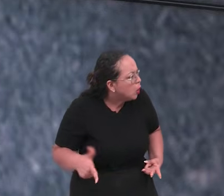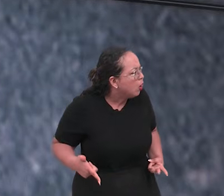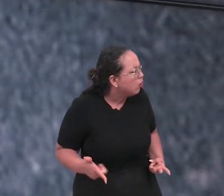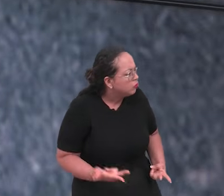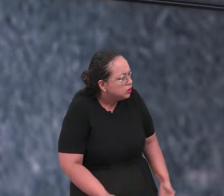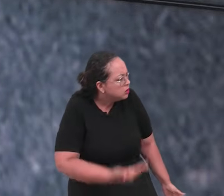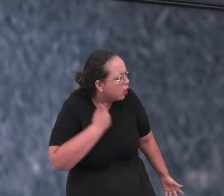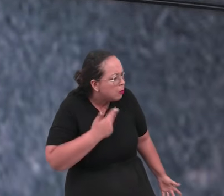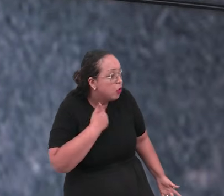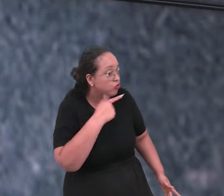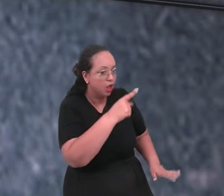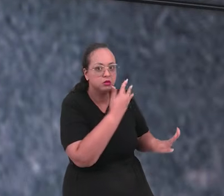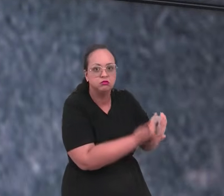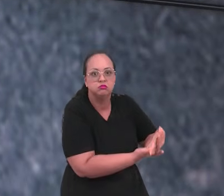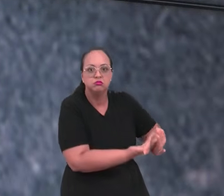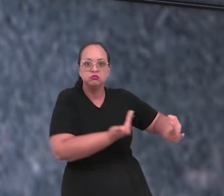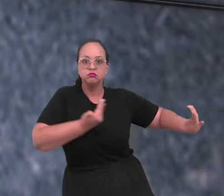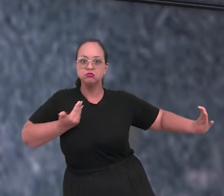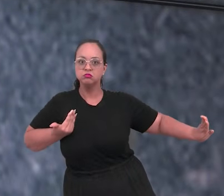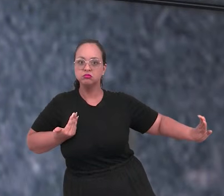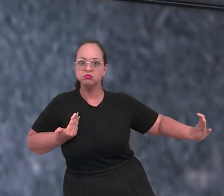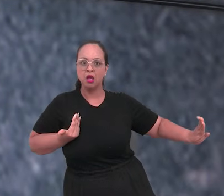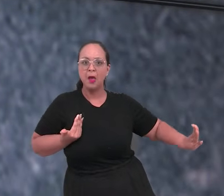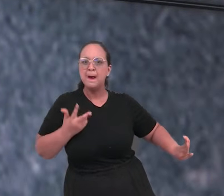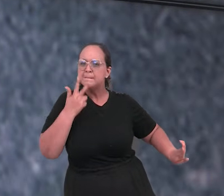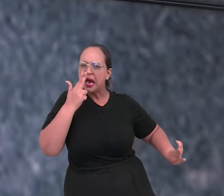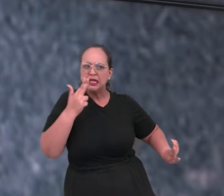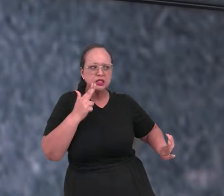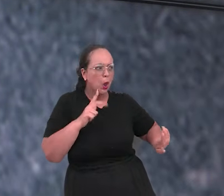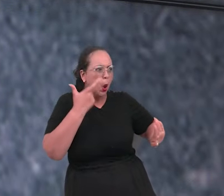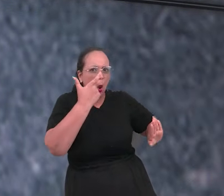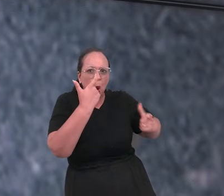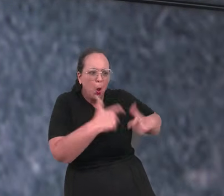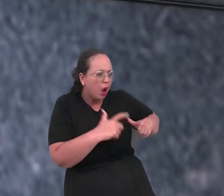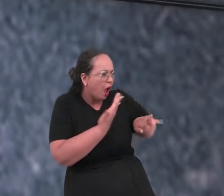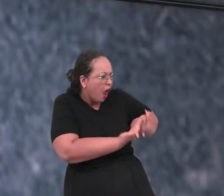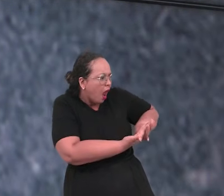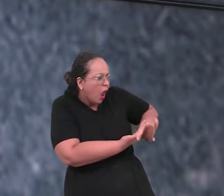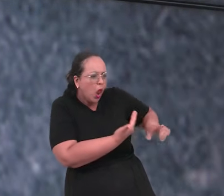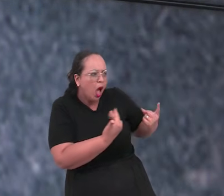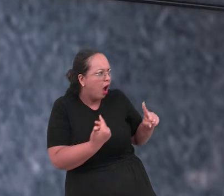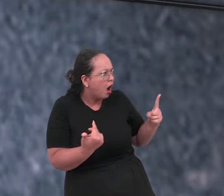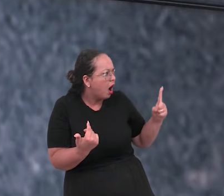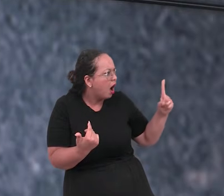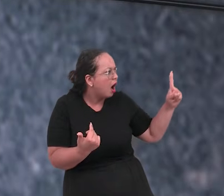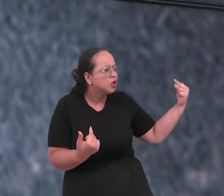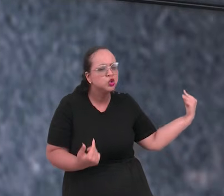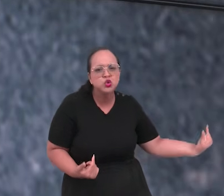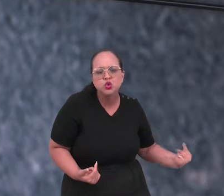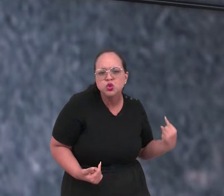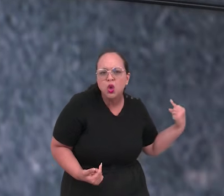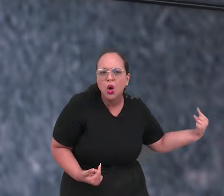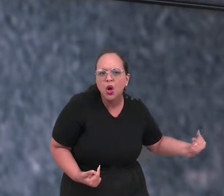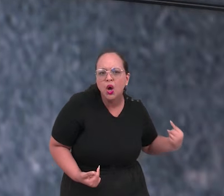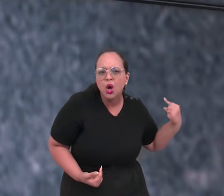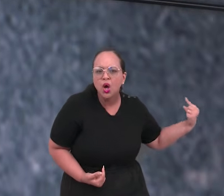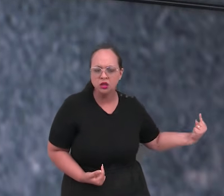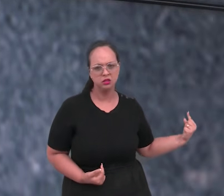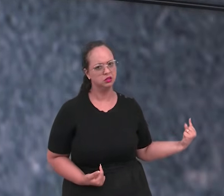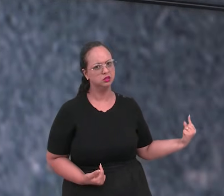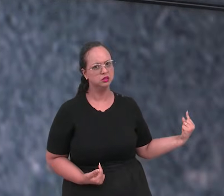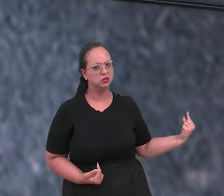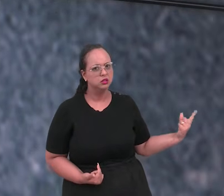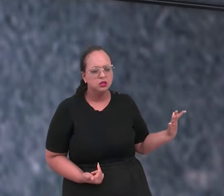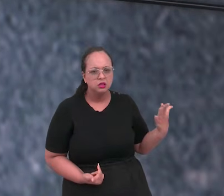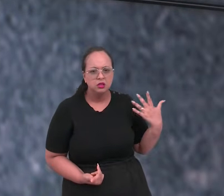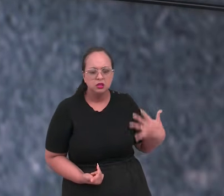eram exilados para colônias ibéricas. Muitos cristãos novos, como eram chamados em Portugal, vieram para o